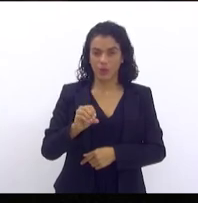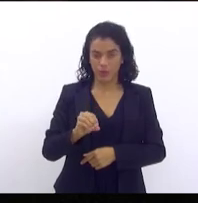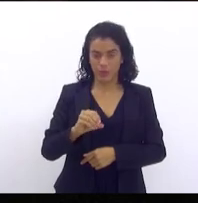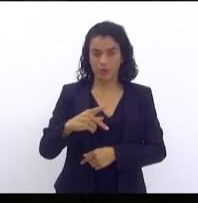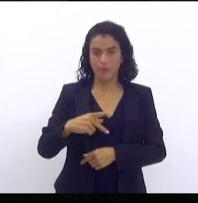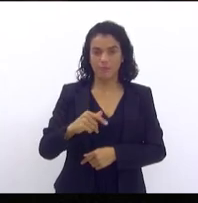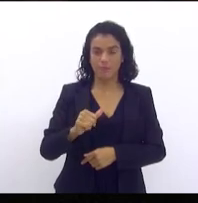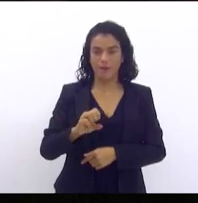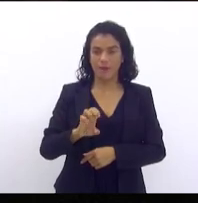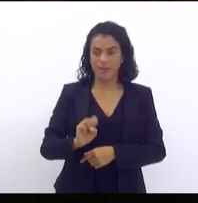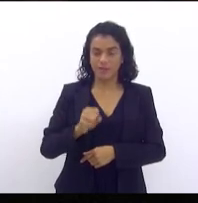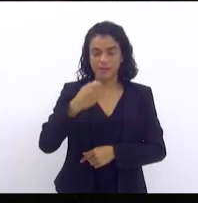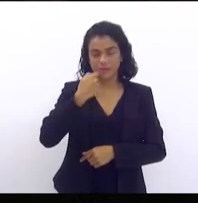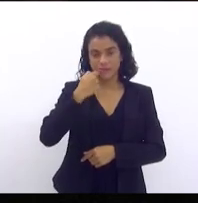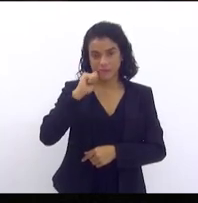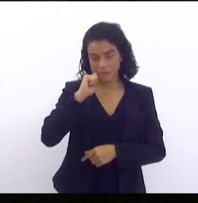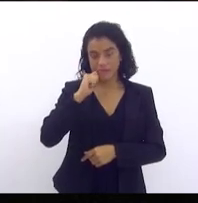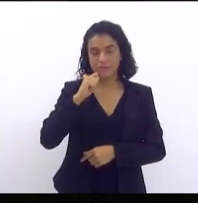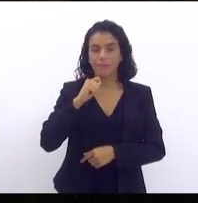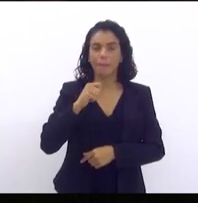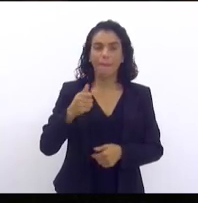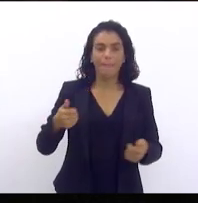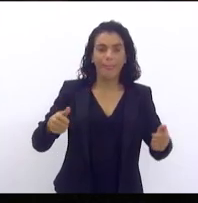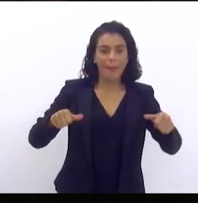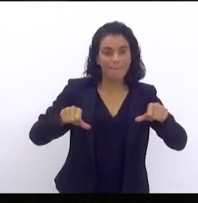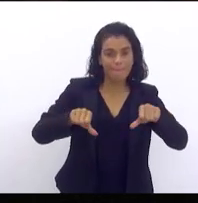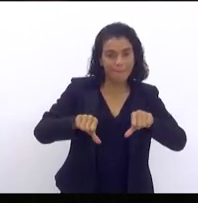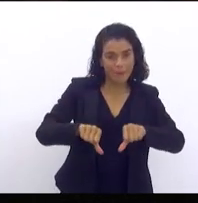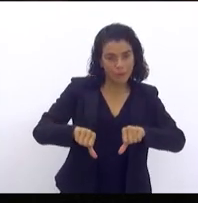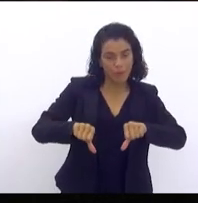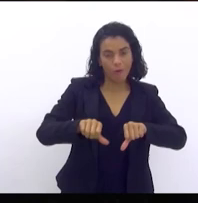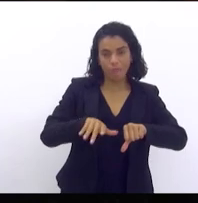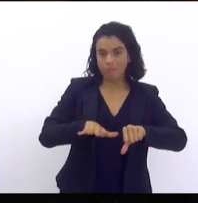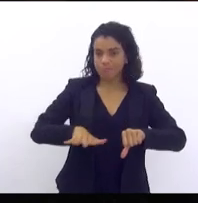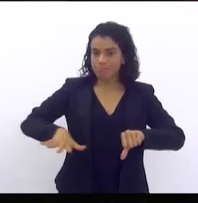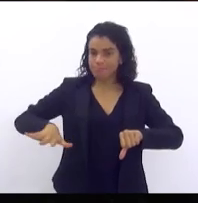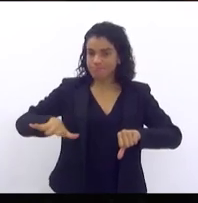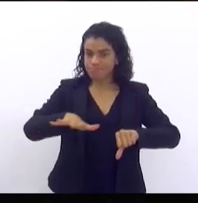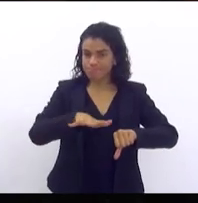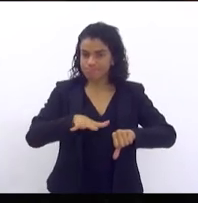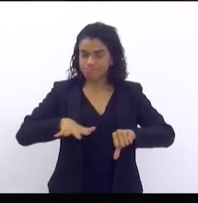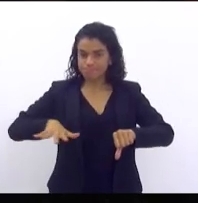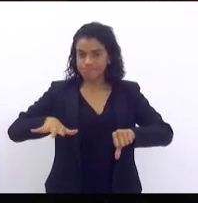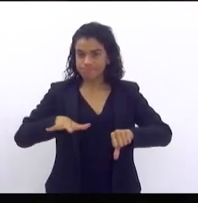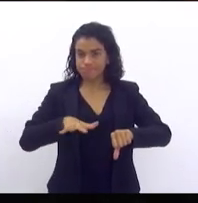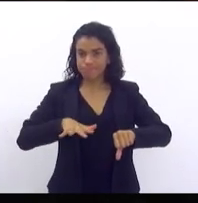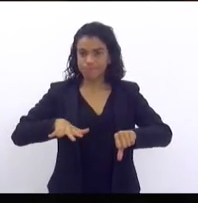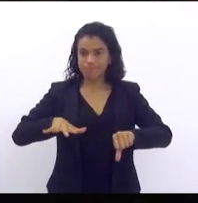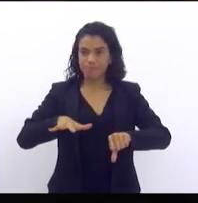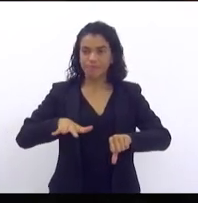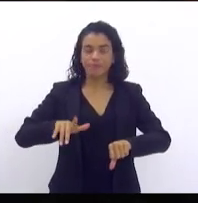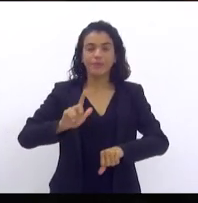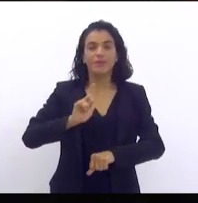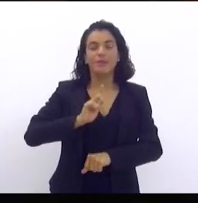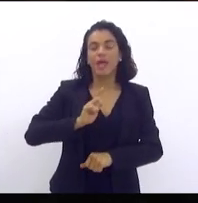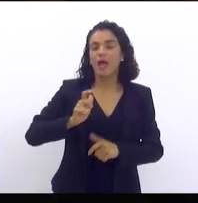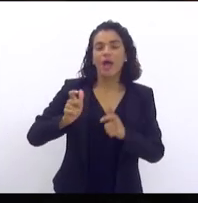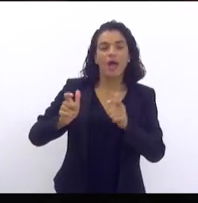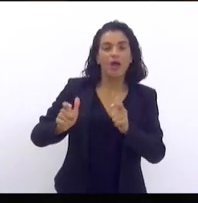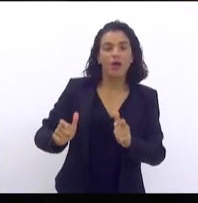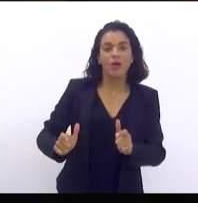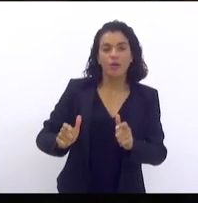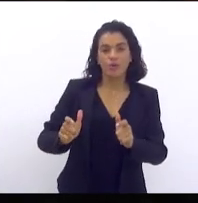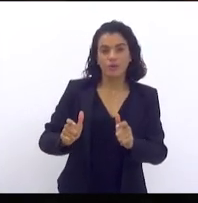das maiores mazelas da nossa região metropolitana está